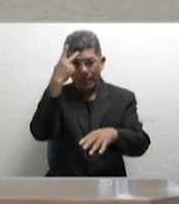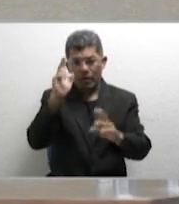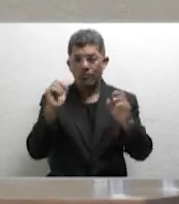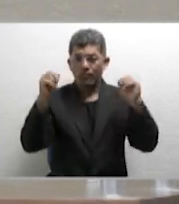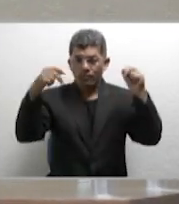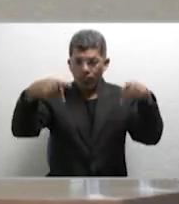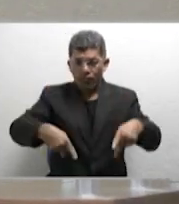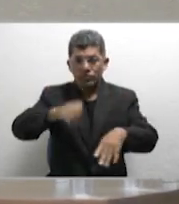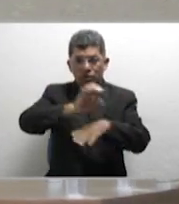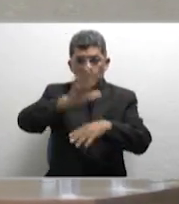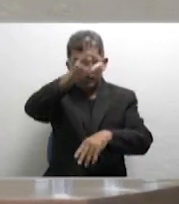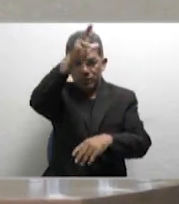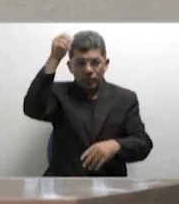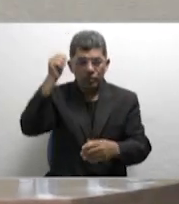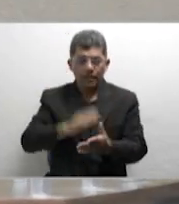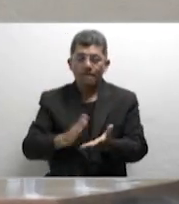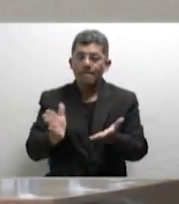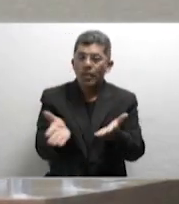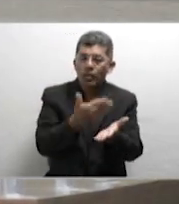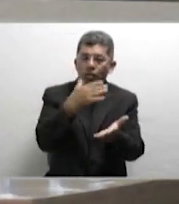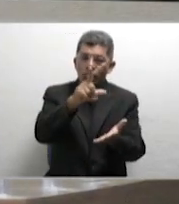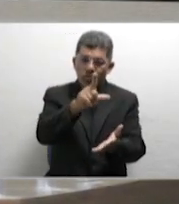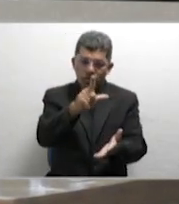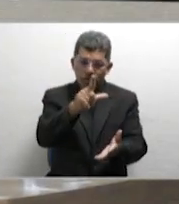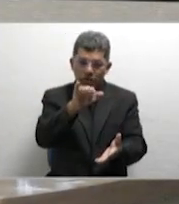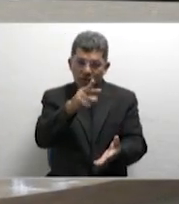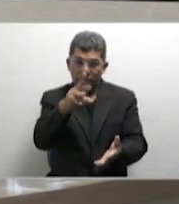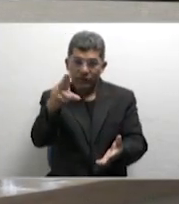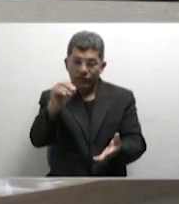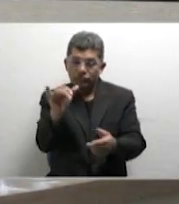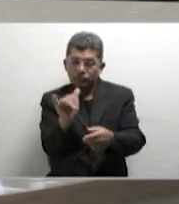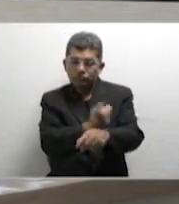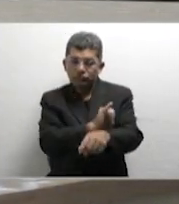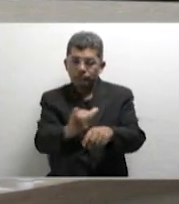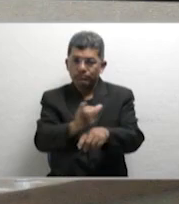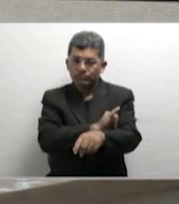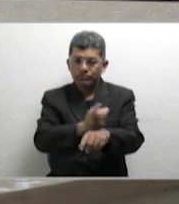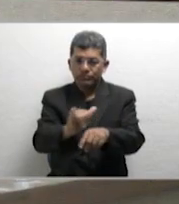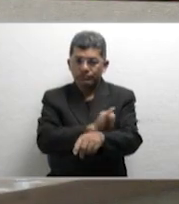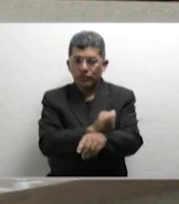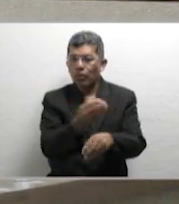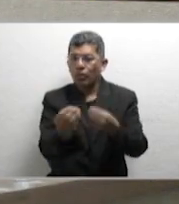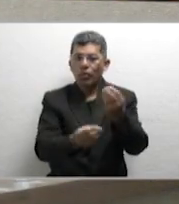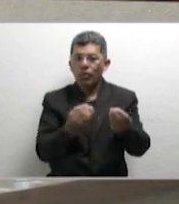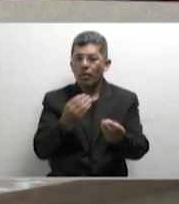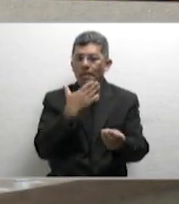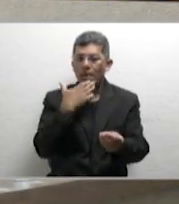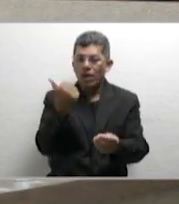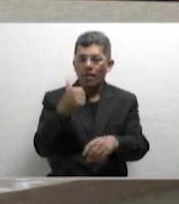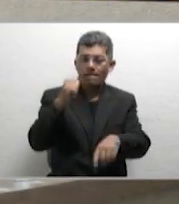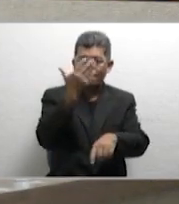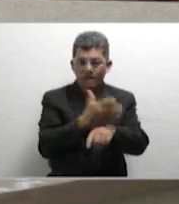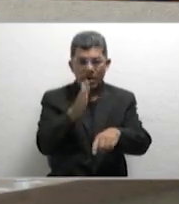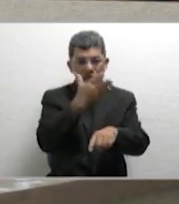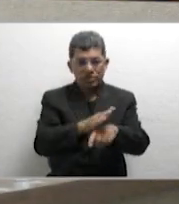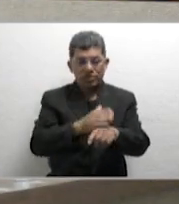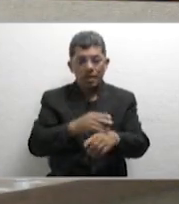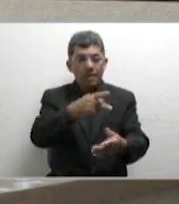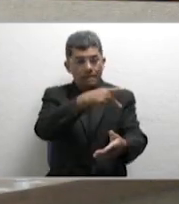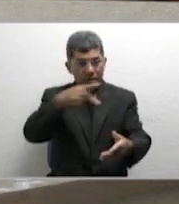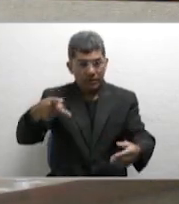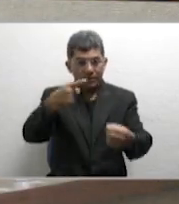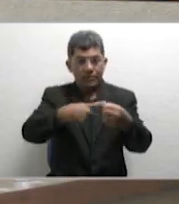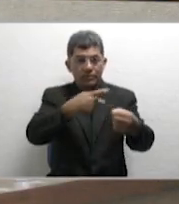Estado do Amazonas o livro do planejamento, a tática para melhores práticas, o case Presidente